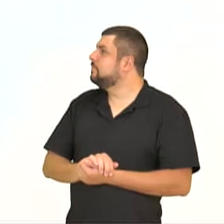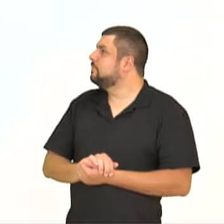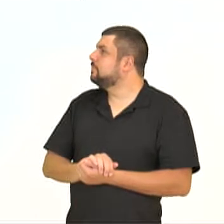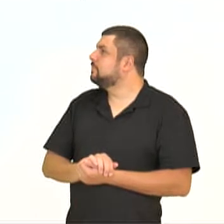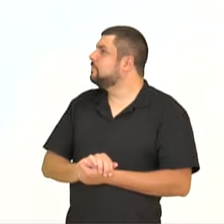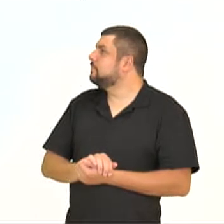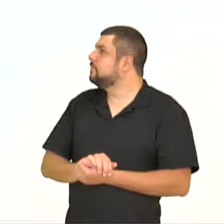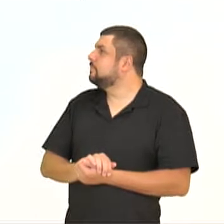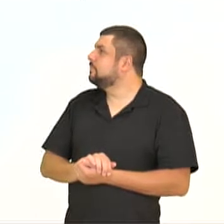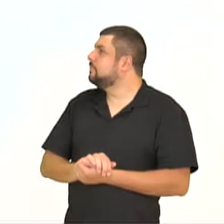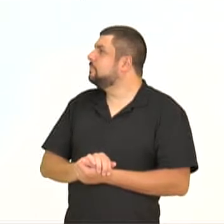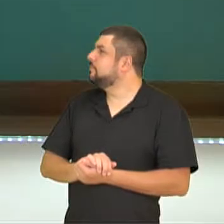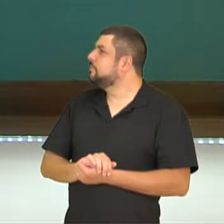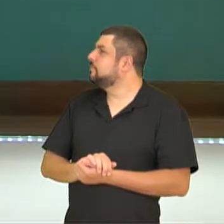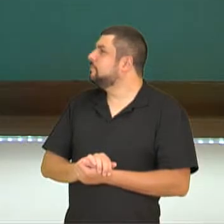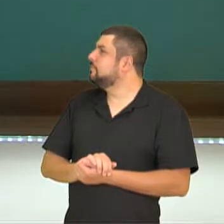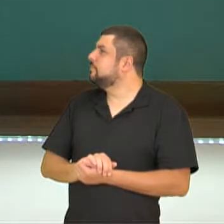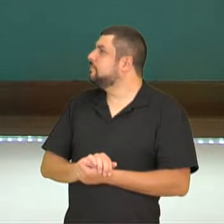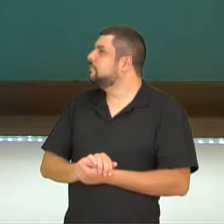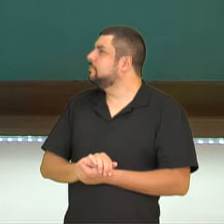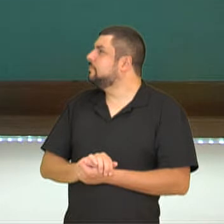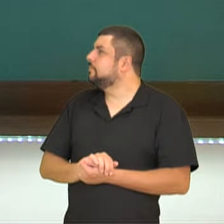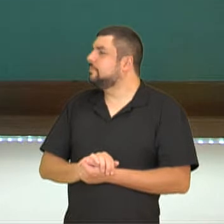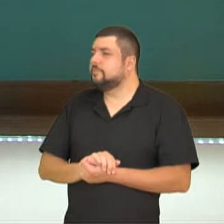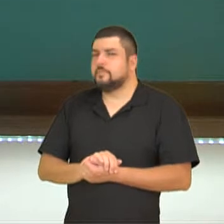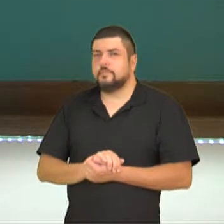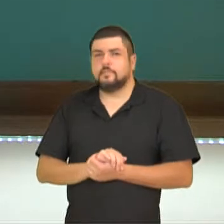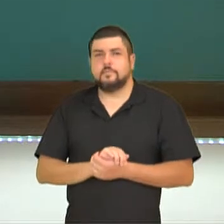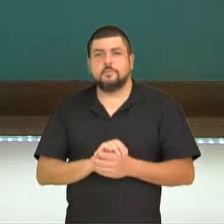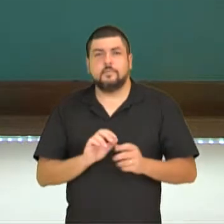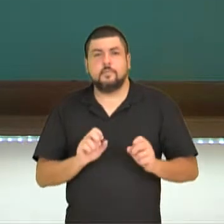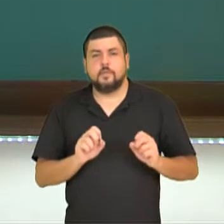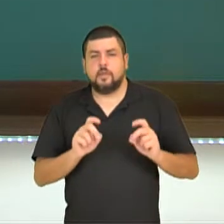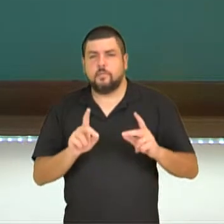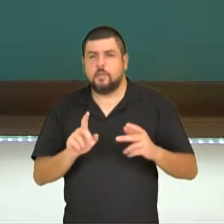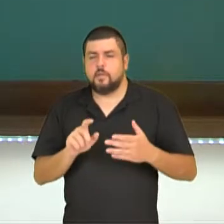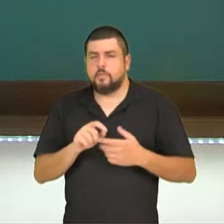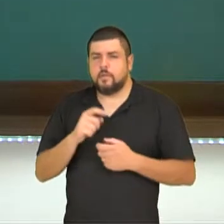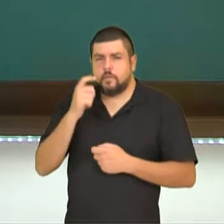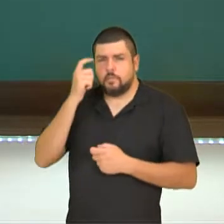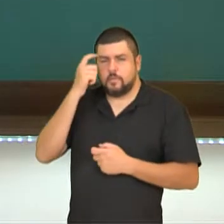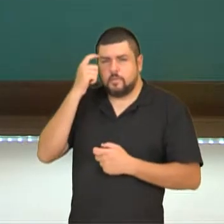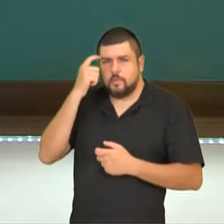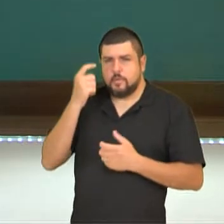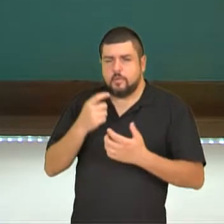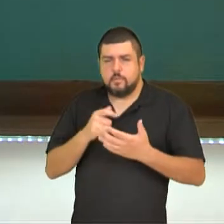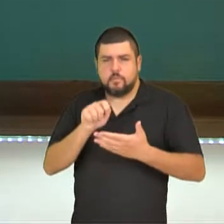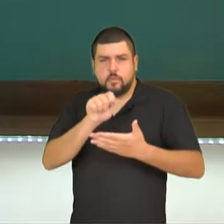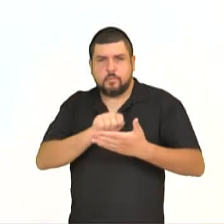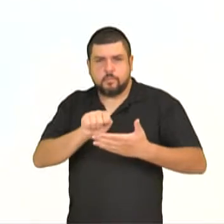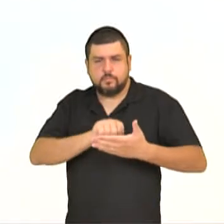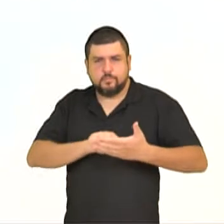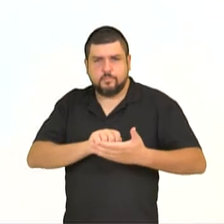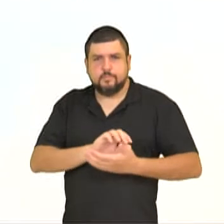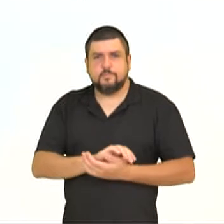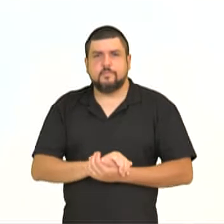la intertextualidad. ¿Cierto, chicos? Vamos a pensar, vamos a refletir.